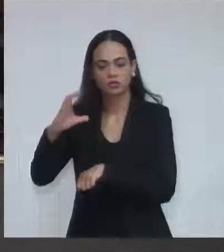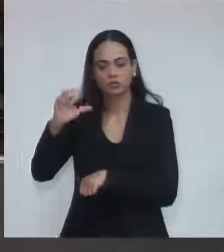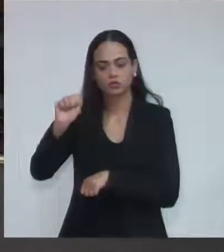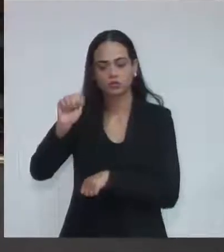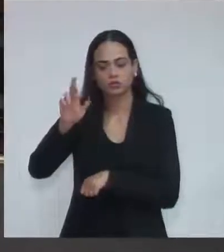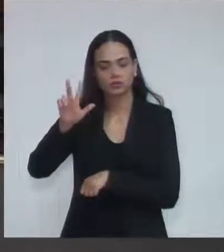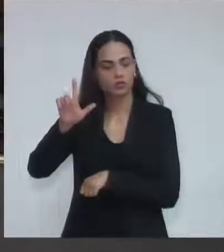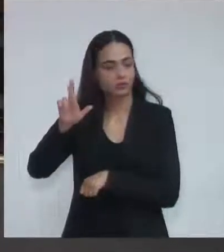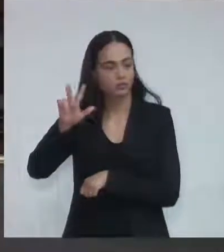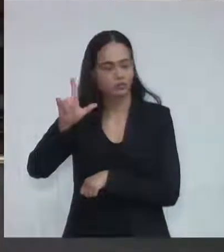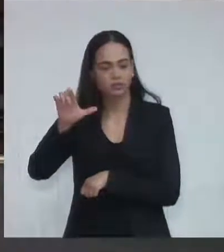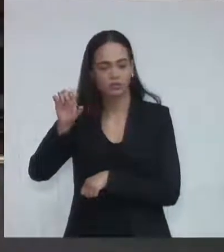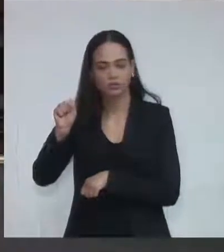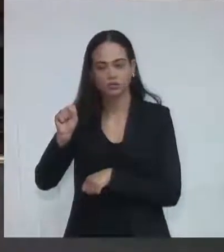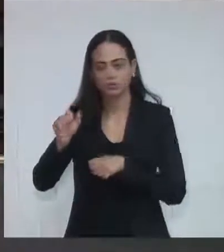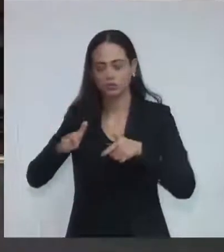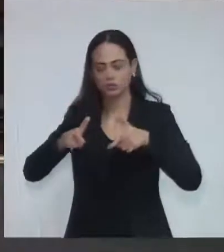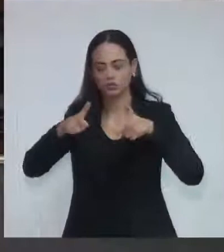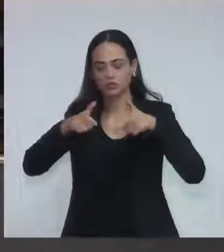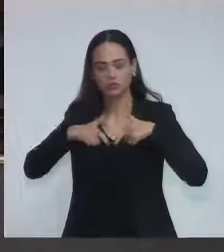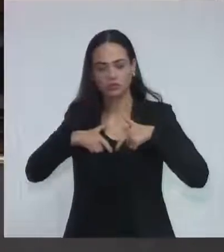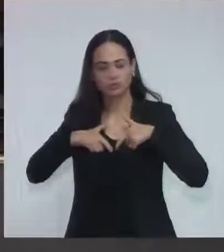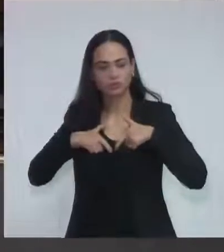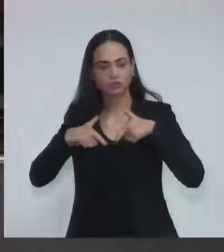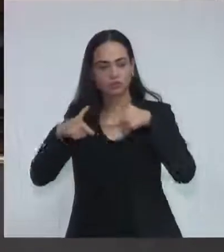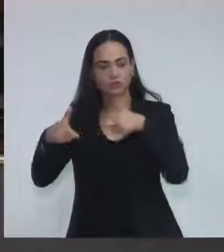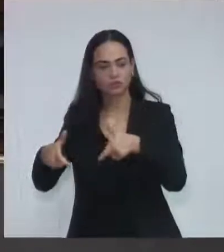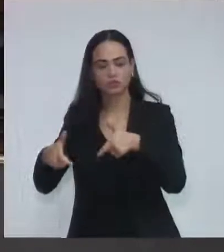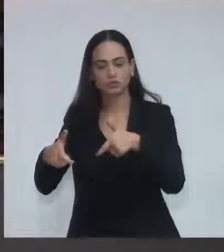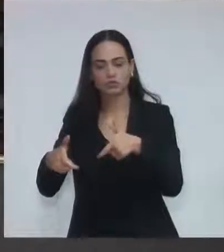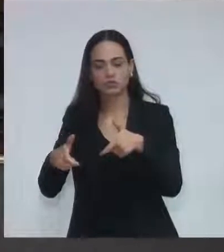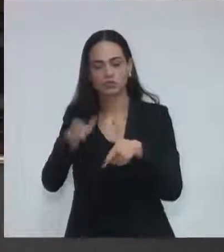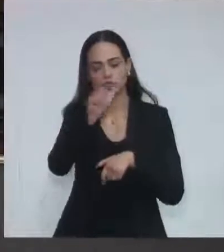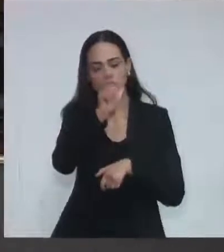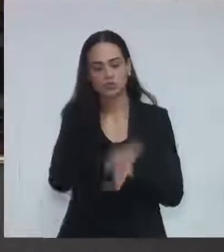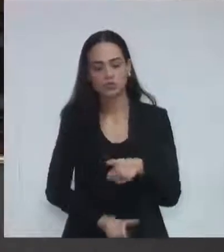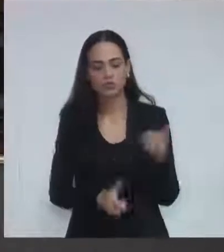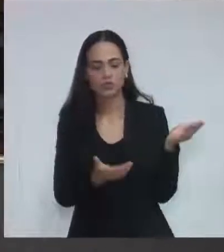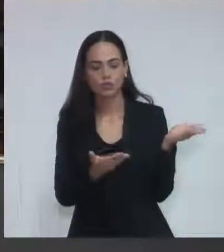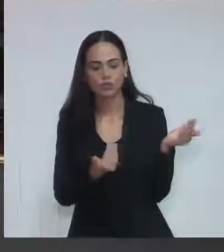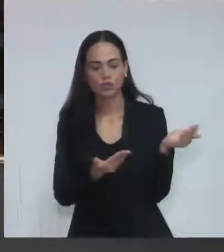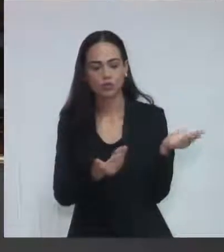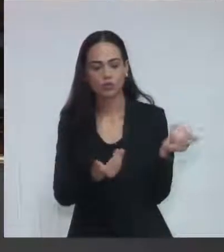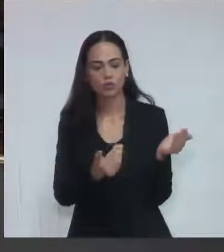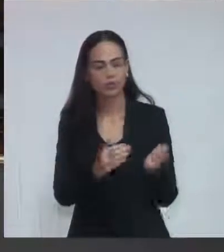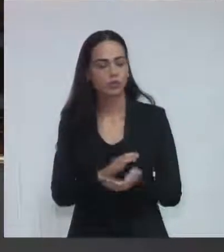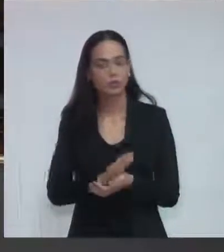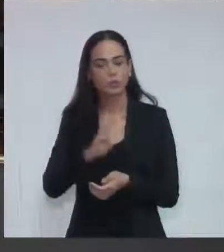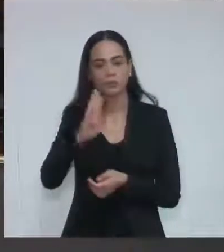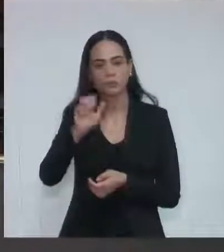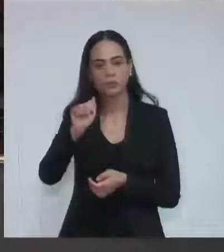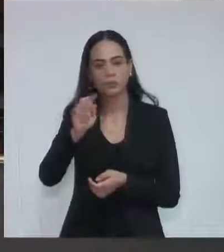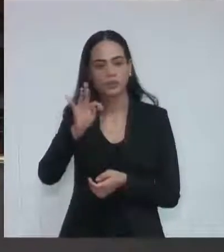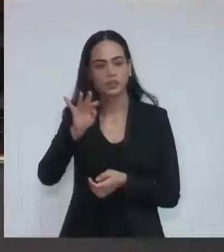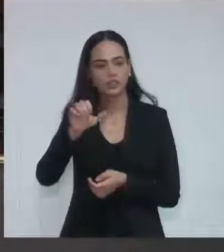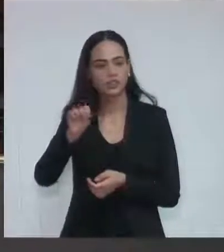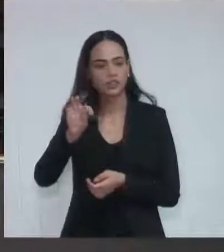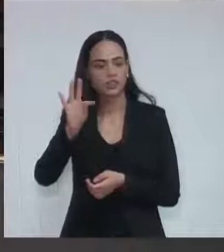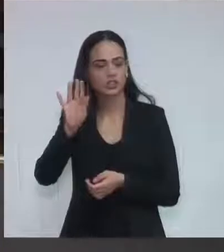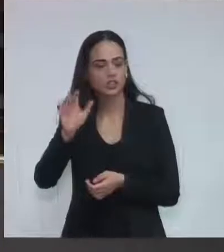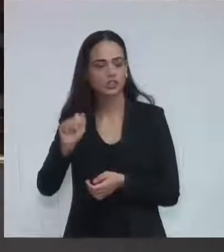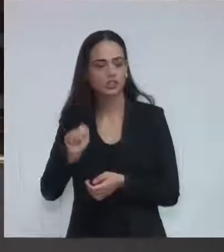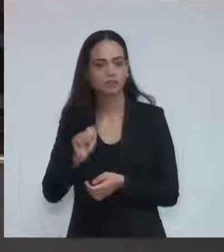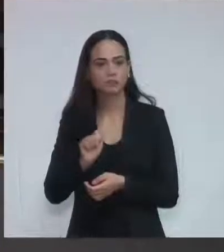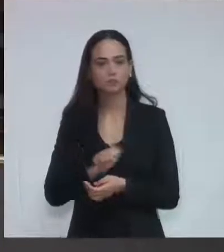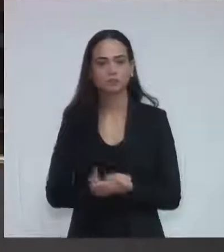sobre a concessão da medalha Machado de Assis ao ilustríssimo jovem Gabriel Batista da Cruz. Encaminhe-se à Procuradoria Jurídica